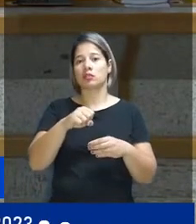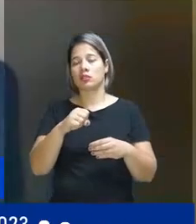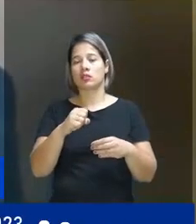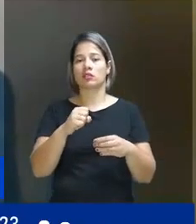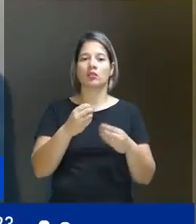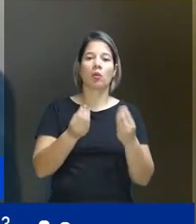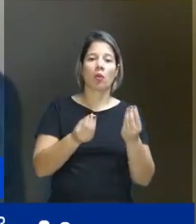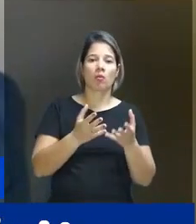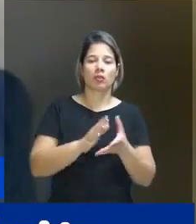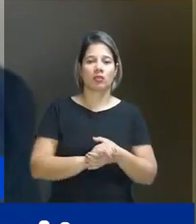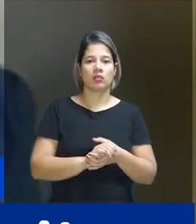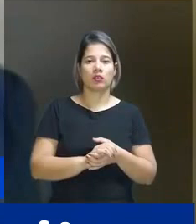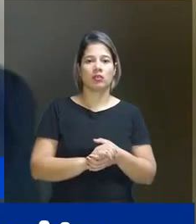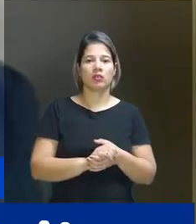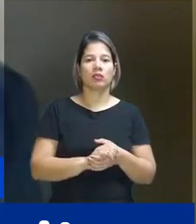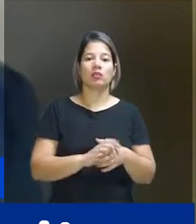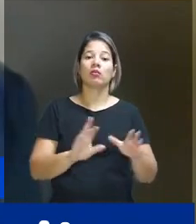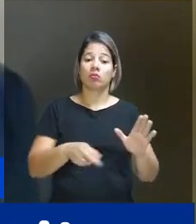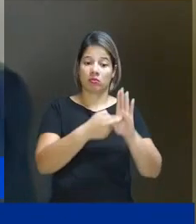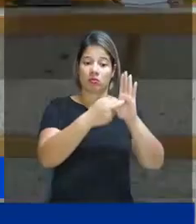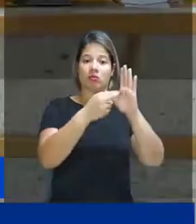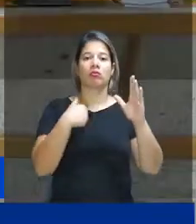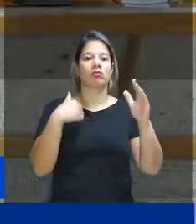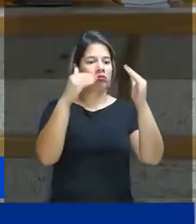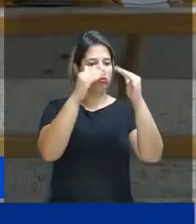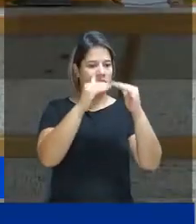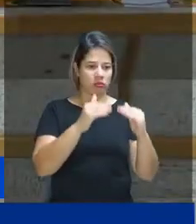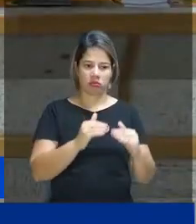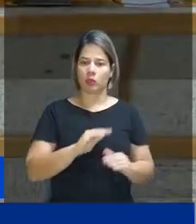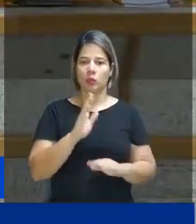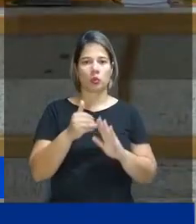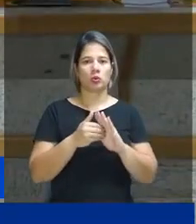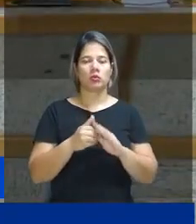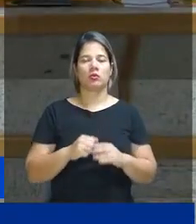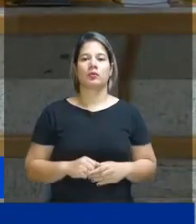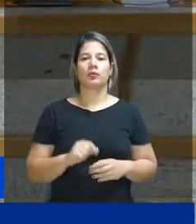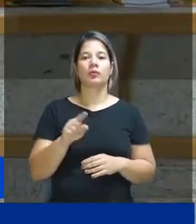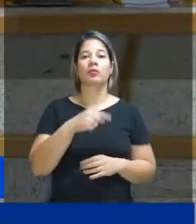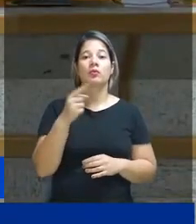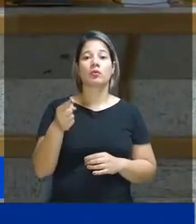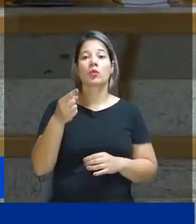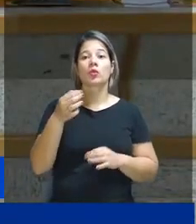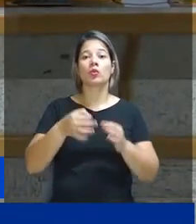Presidente, eu vou acompanhar integralmente o voto do relator. Juiz Rivaldo Valente.